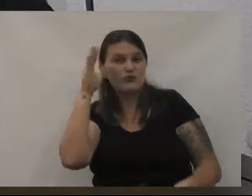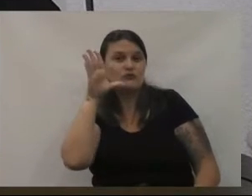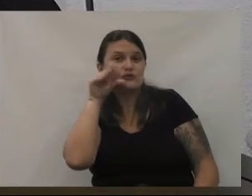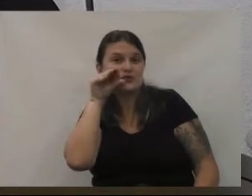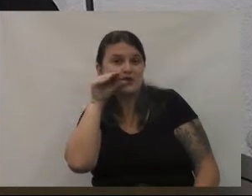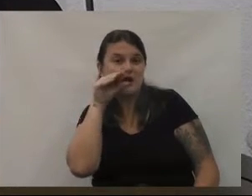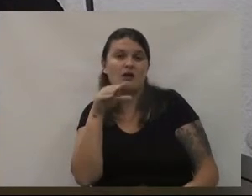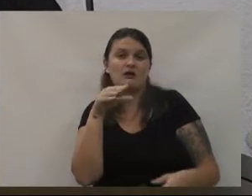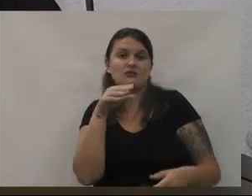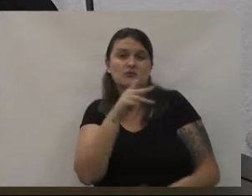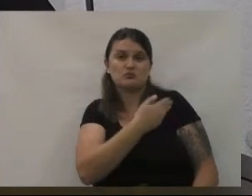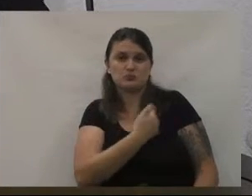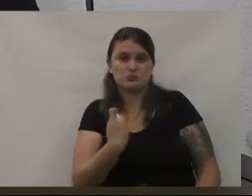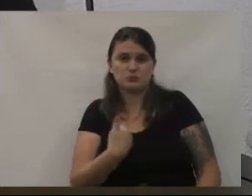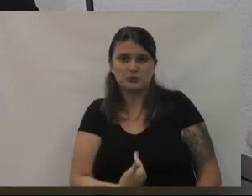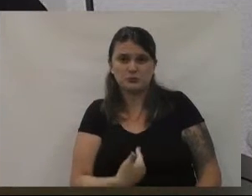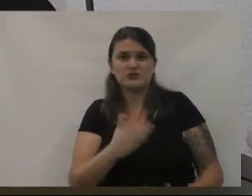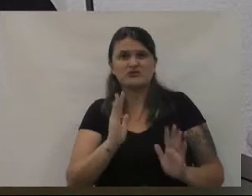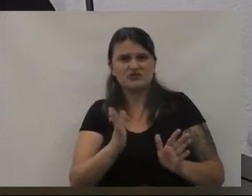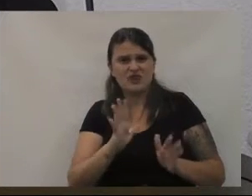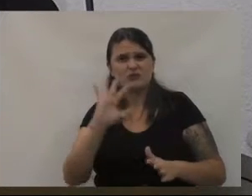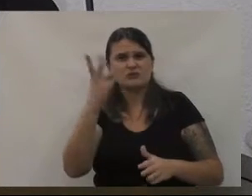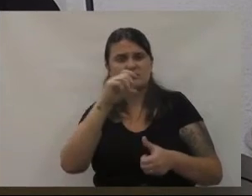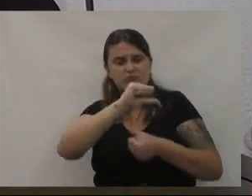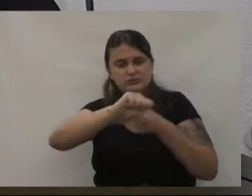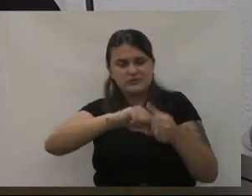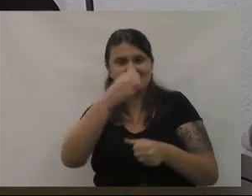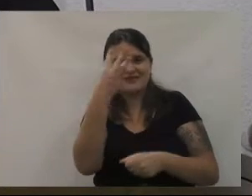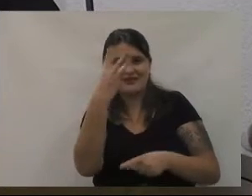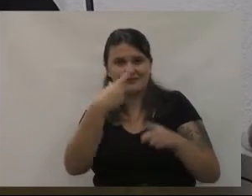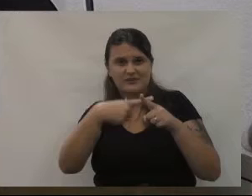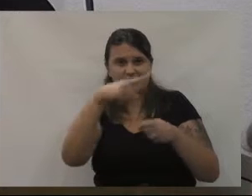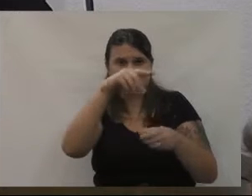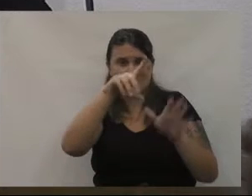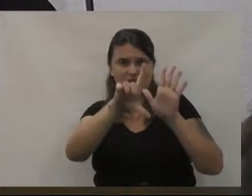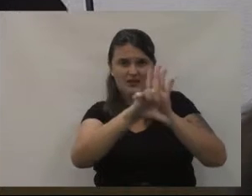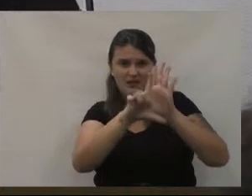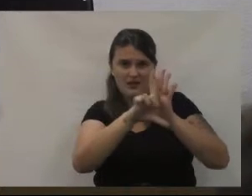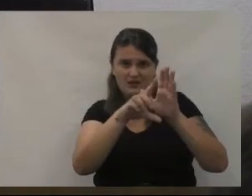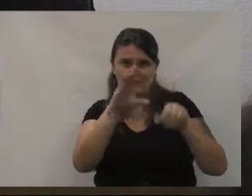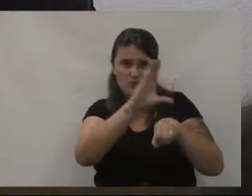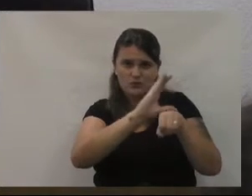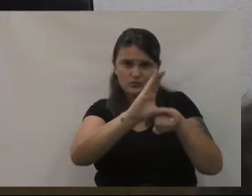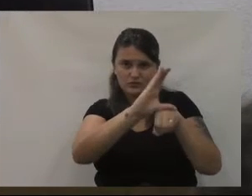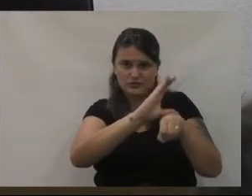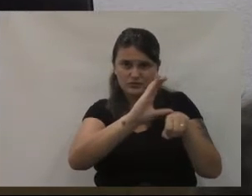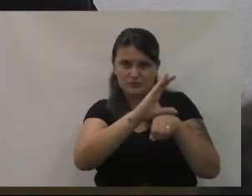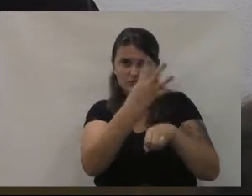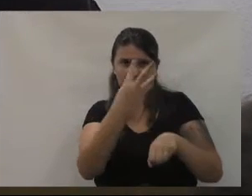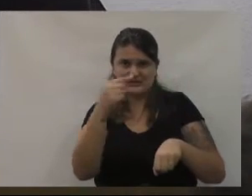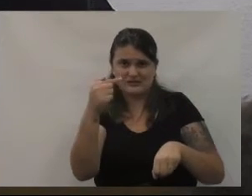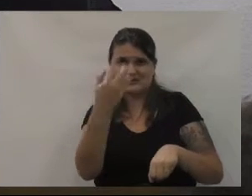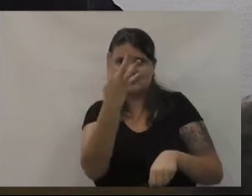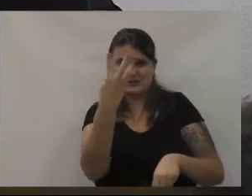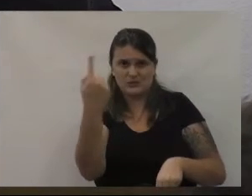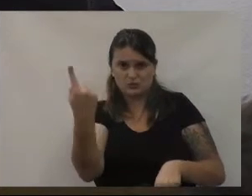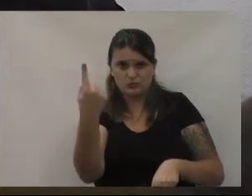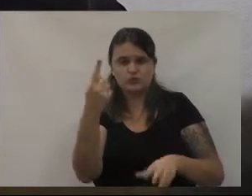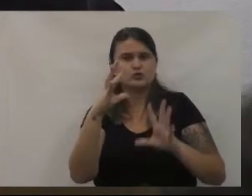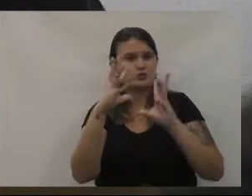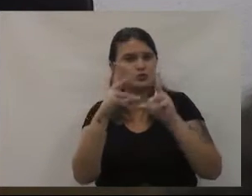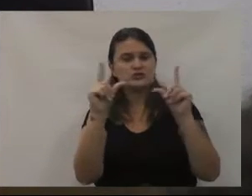emenda constitucional número 20, a emenda constitucional número 47 e a emenda constitucional número 41, todas